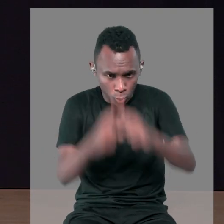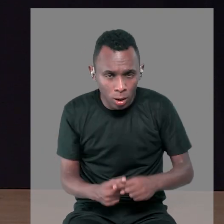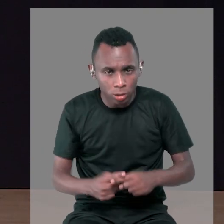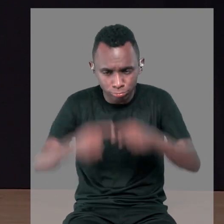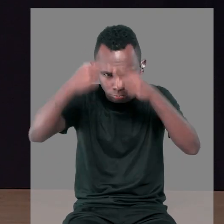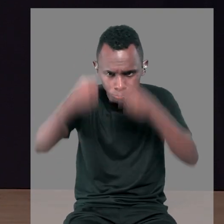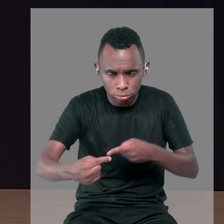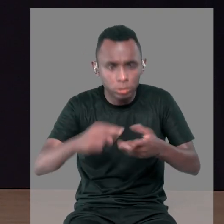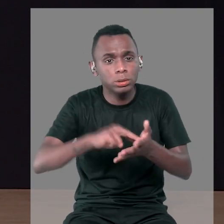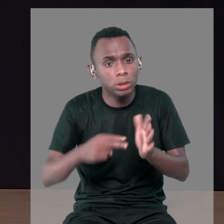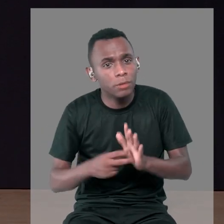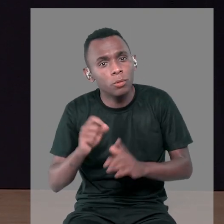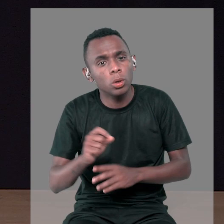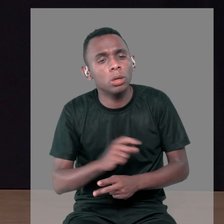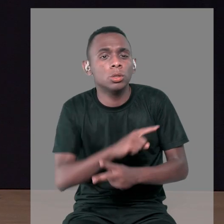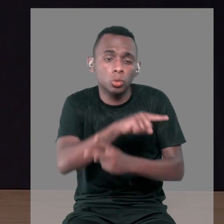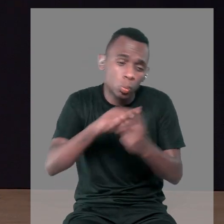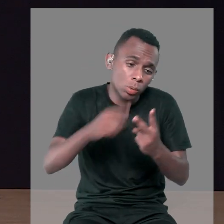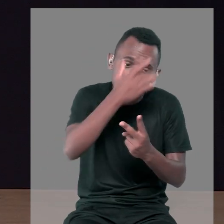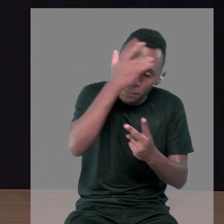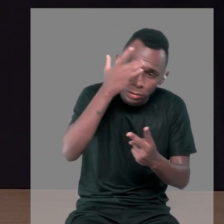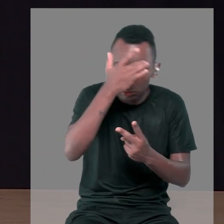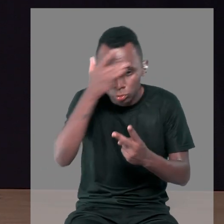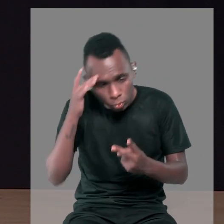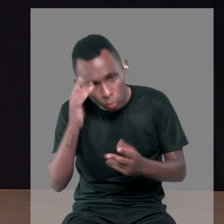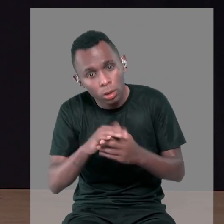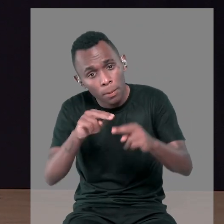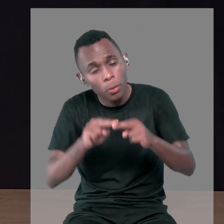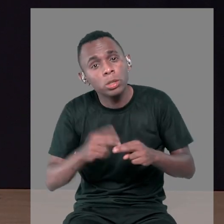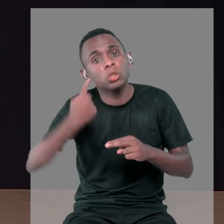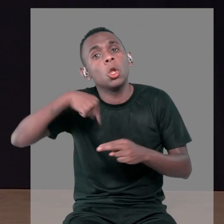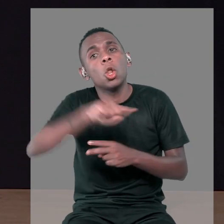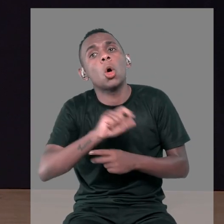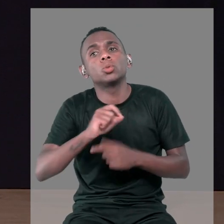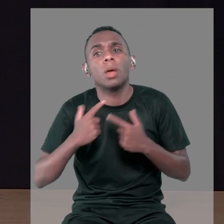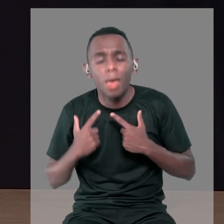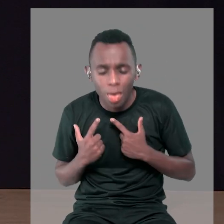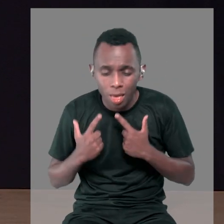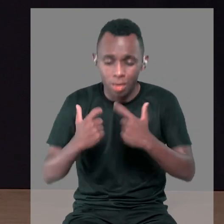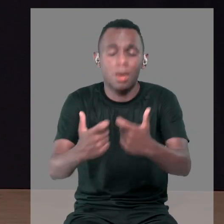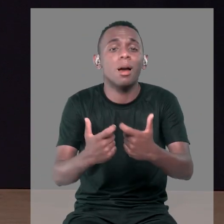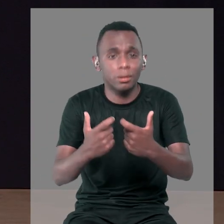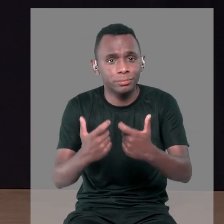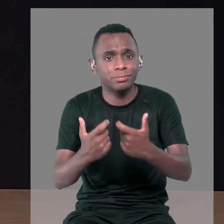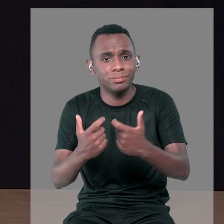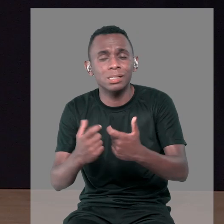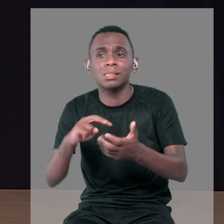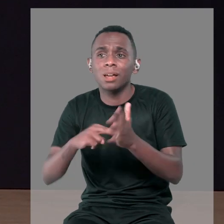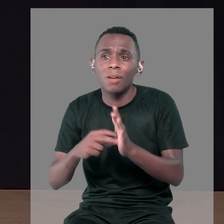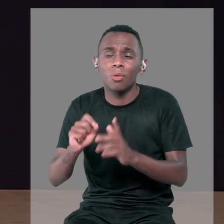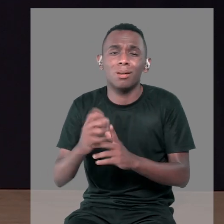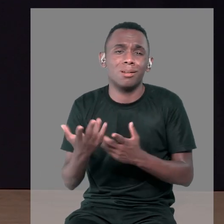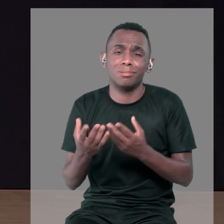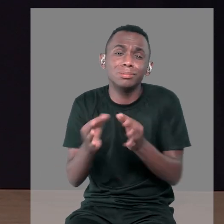é, né, entre 2 oponentes. Portanto, se nós tomarmos a guerra nessa definição, fica um fenômeno muito simples